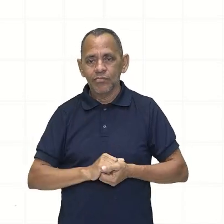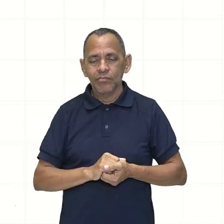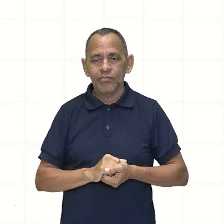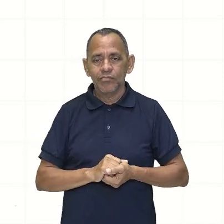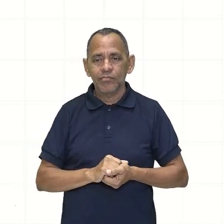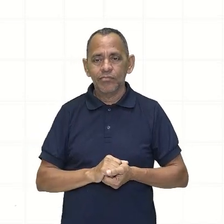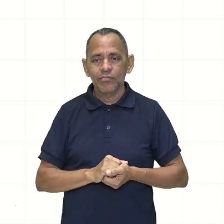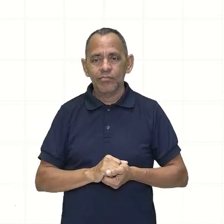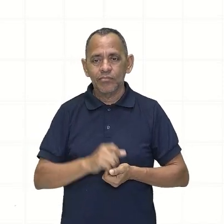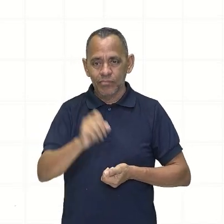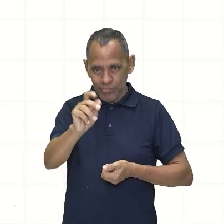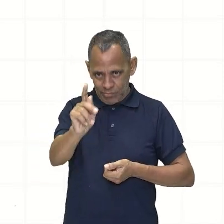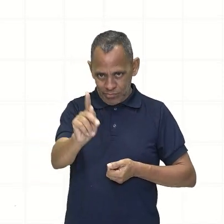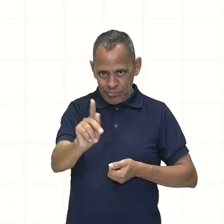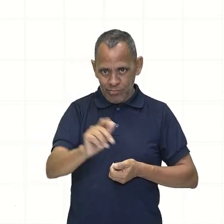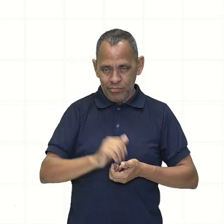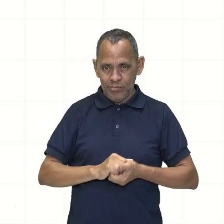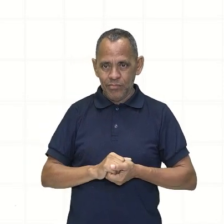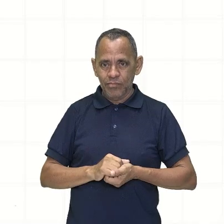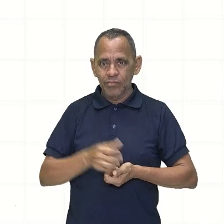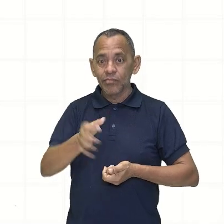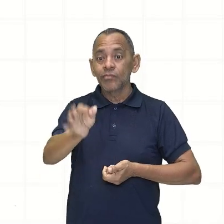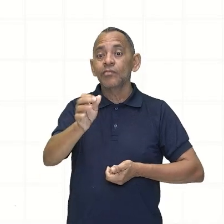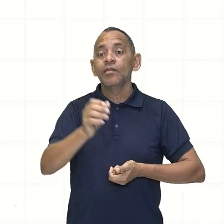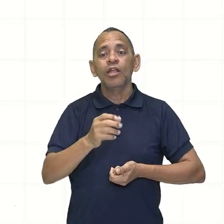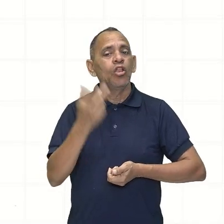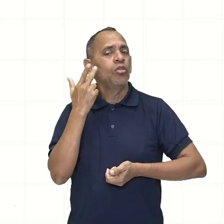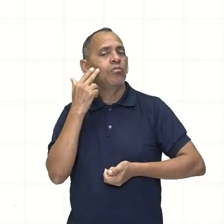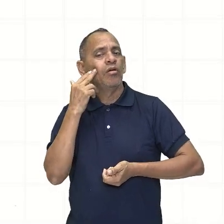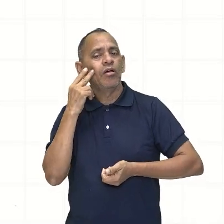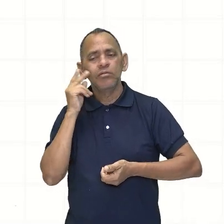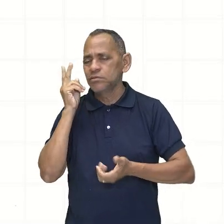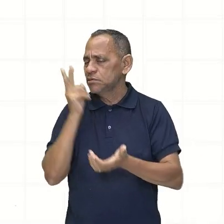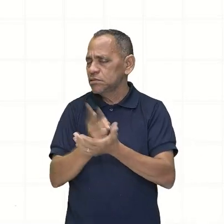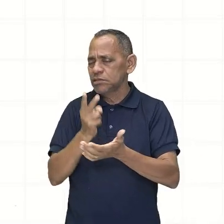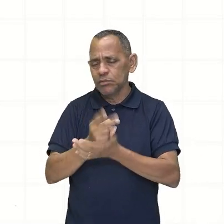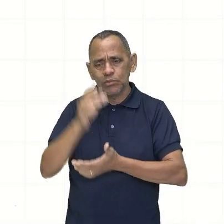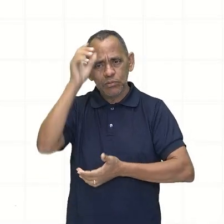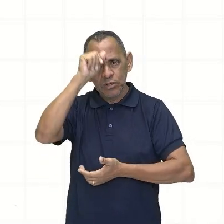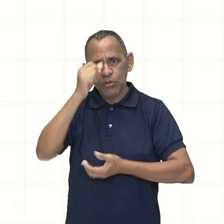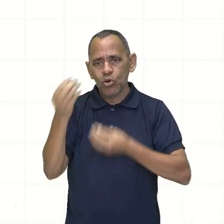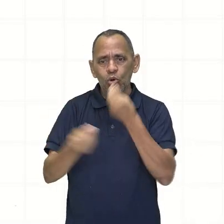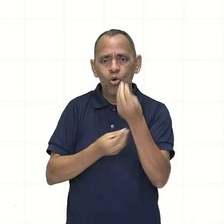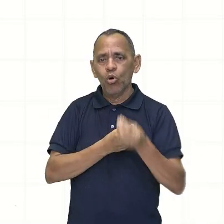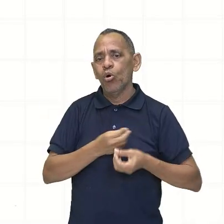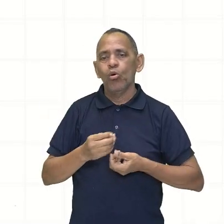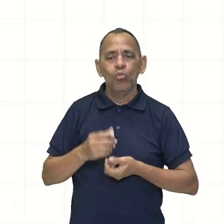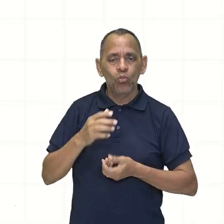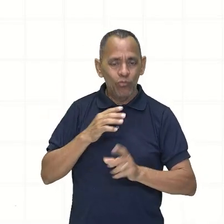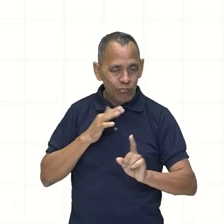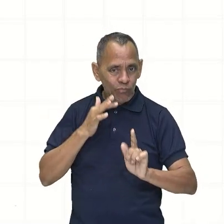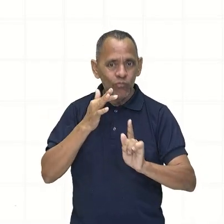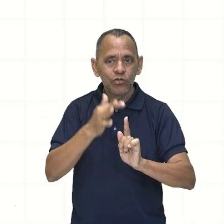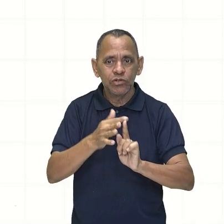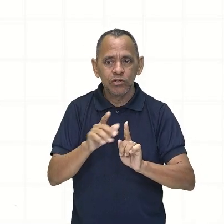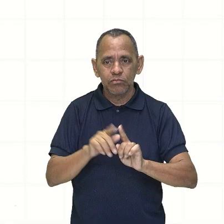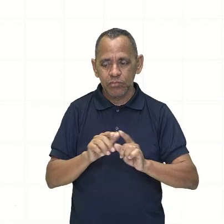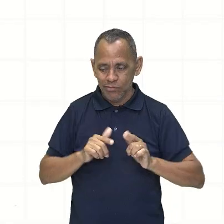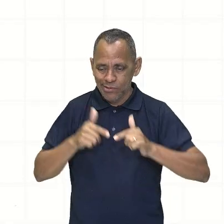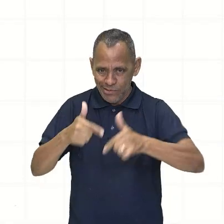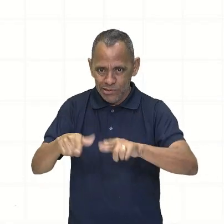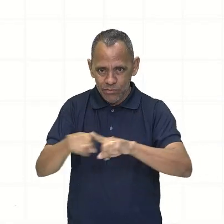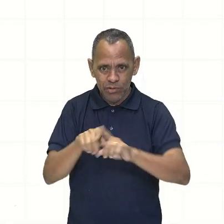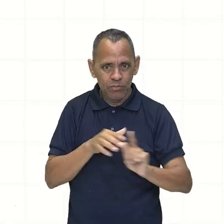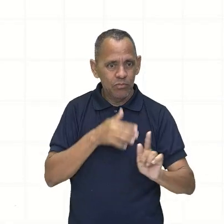133, tá? É o normal, como a gente sempre aprendeu como é que funciona a multiplicação, né? Sempre aprendemos que,